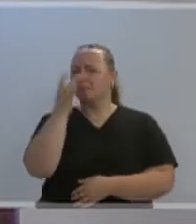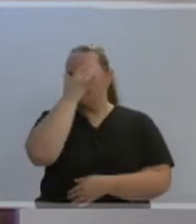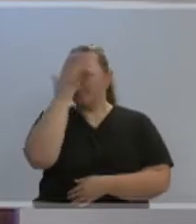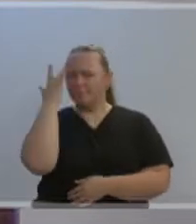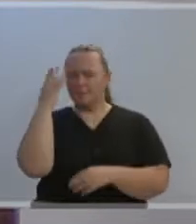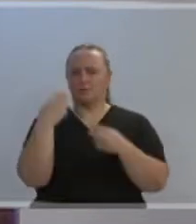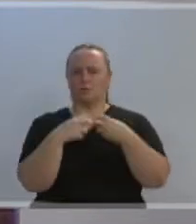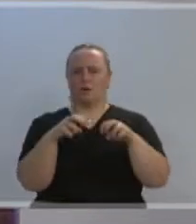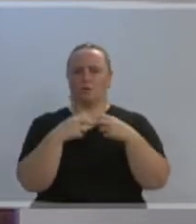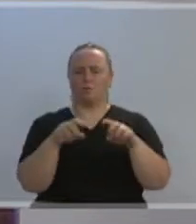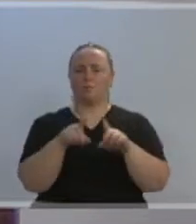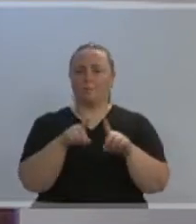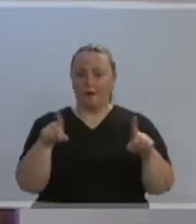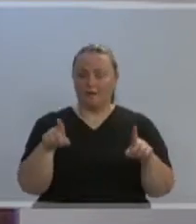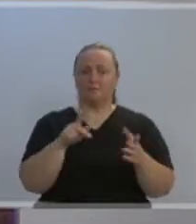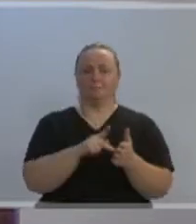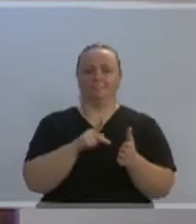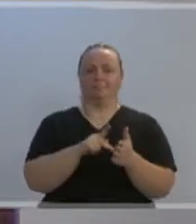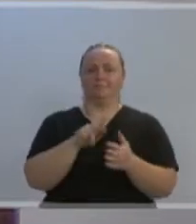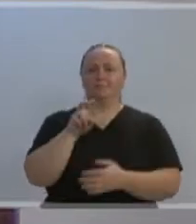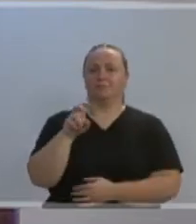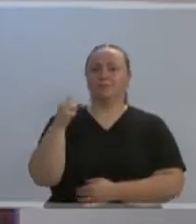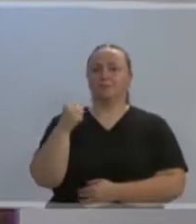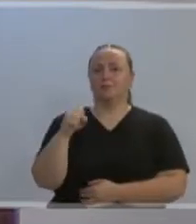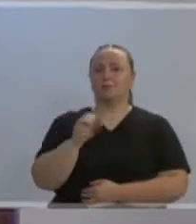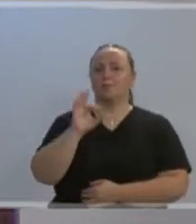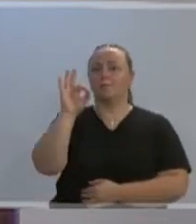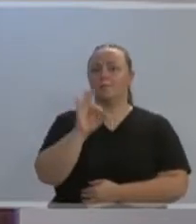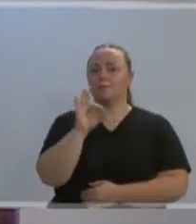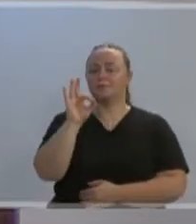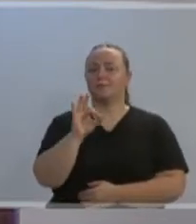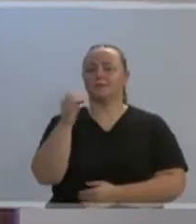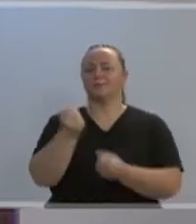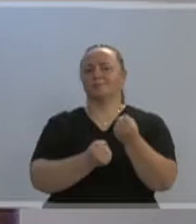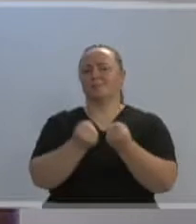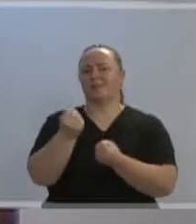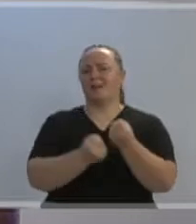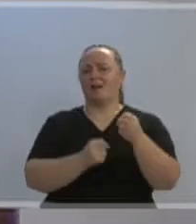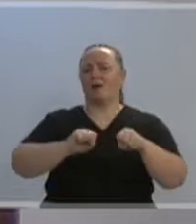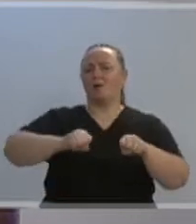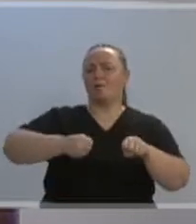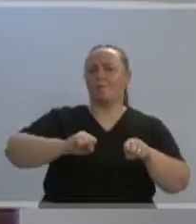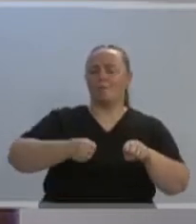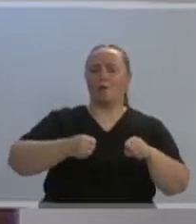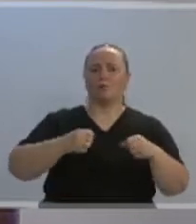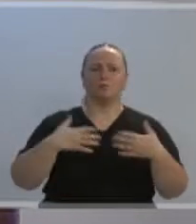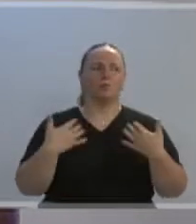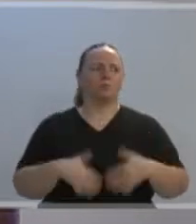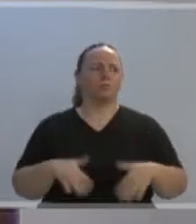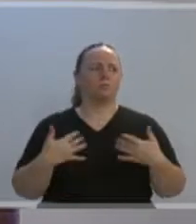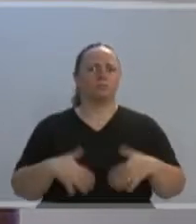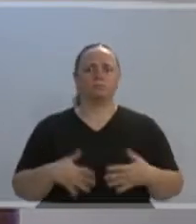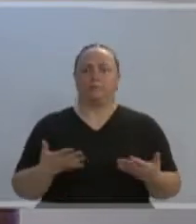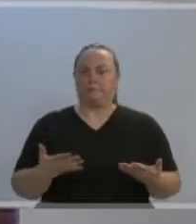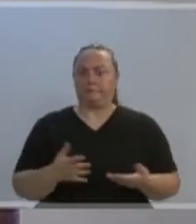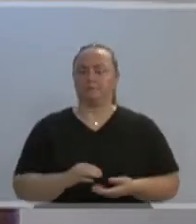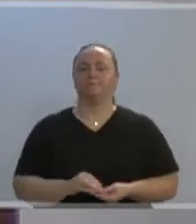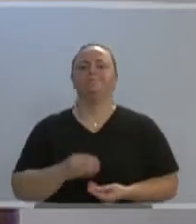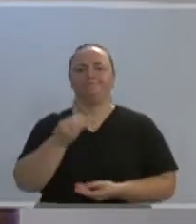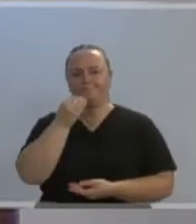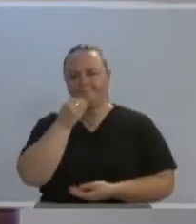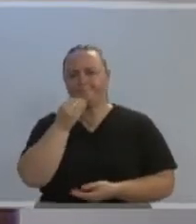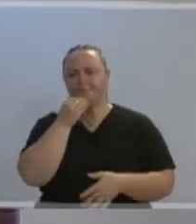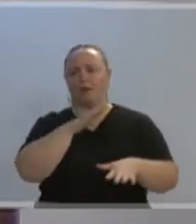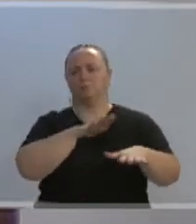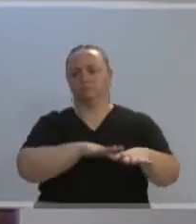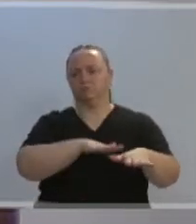temos aqui, parece que 58% das pessoas usando a questão dos veículos de carros ou motos, o que é um número muito elevado. E aí, claro, causa o trânsito,